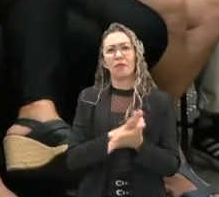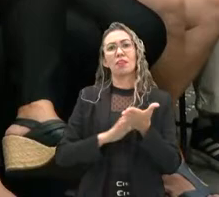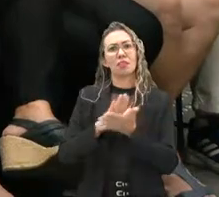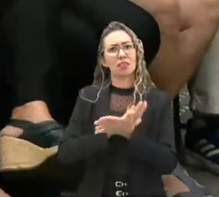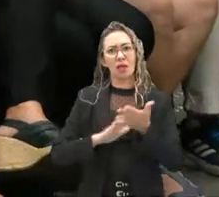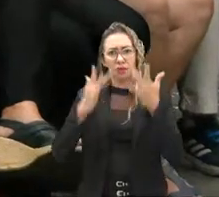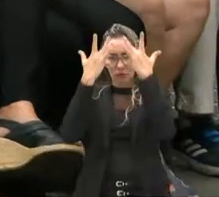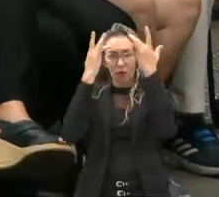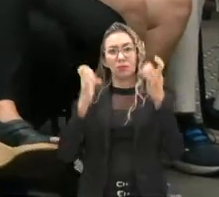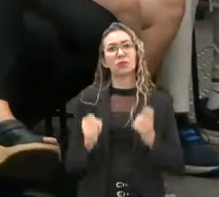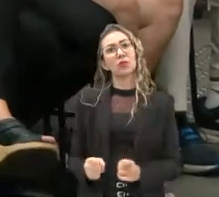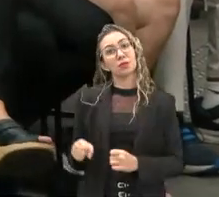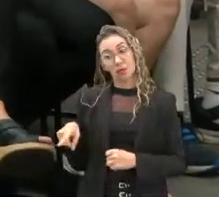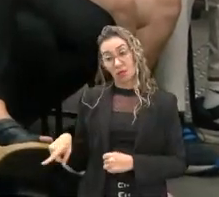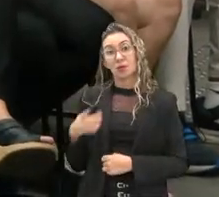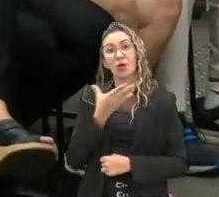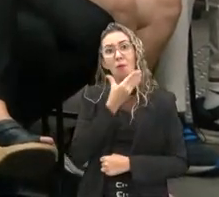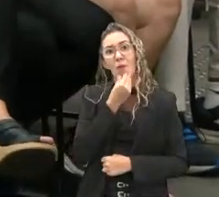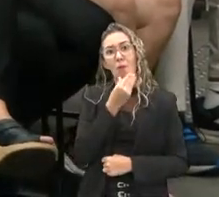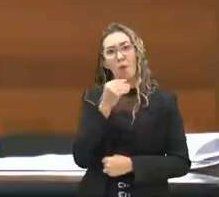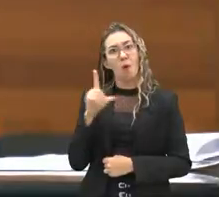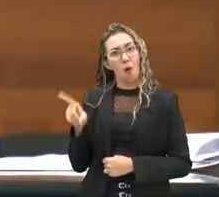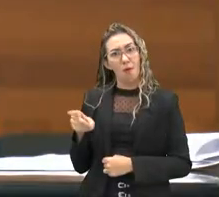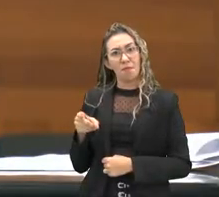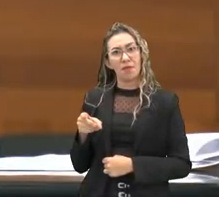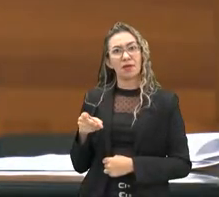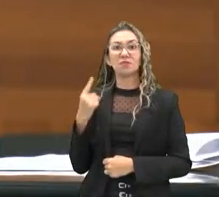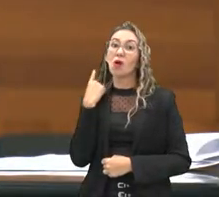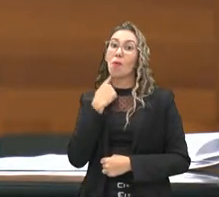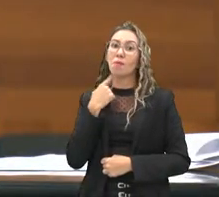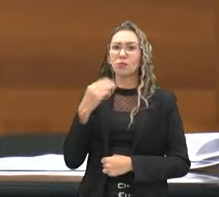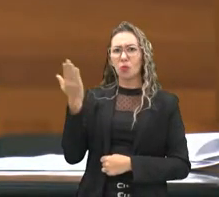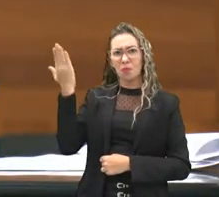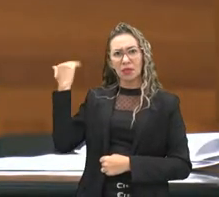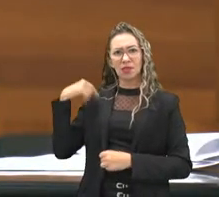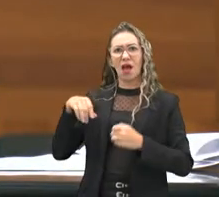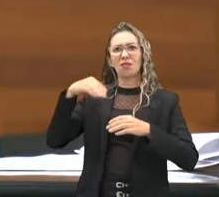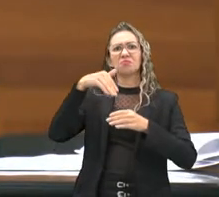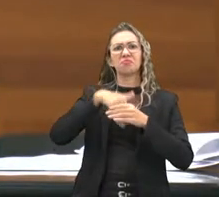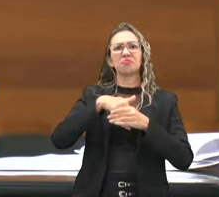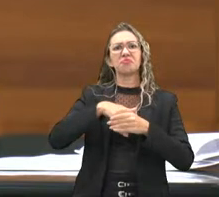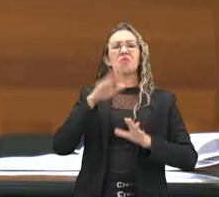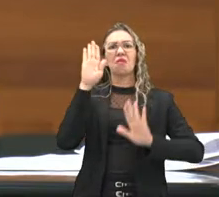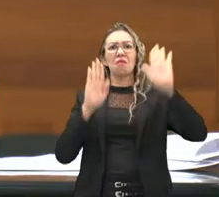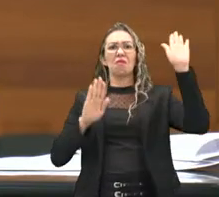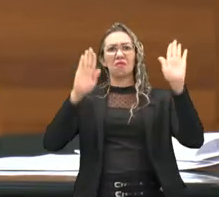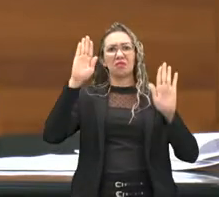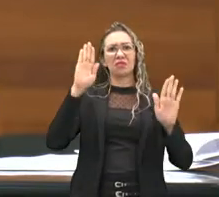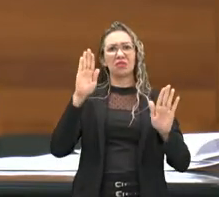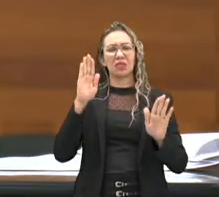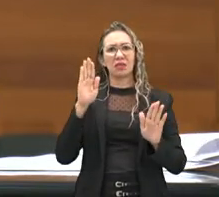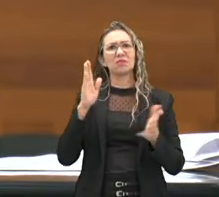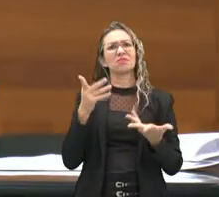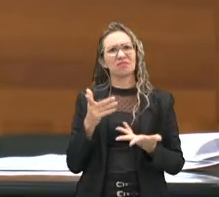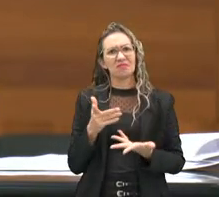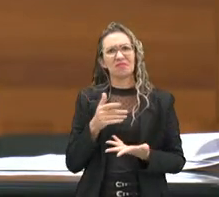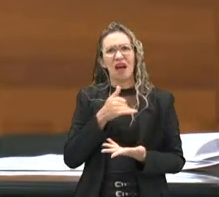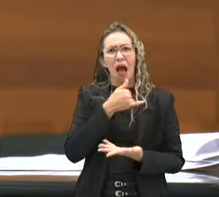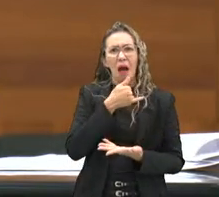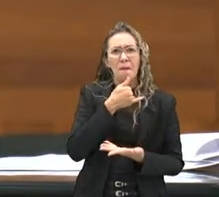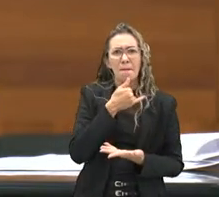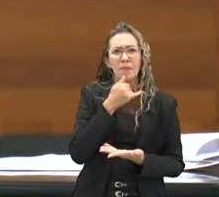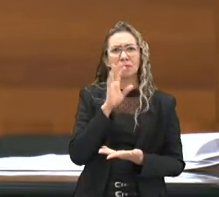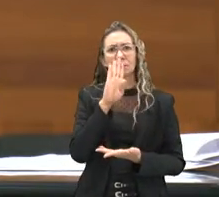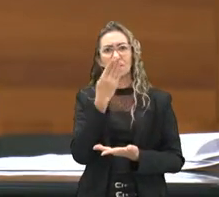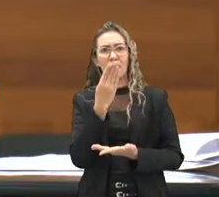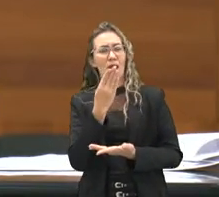Paulo alternavam no Palácio do Catete em eleições vergonhosamente fraudadas. Logo após,